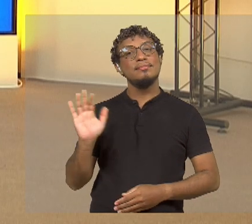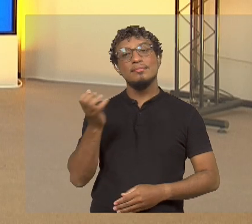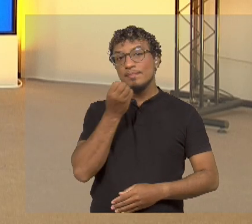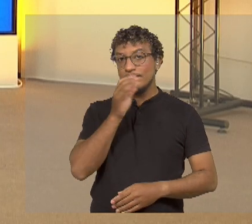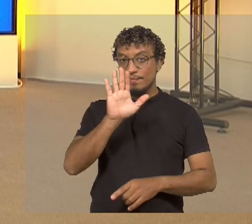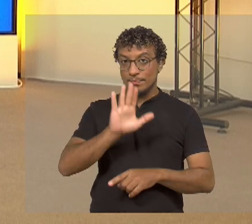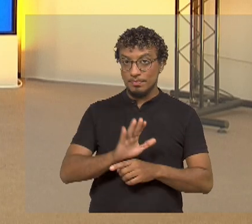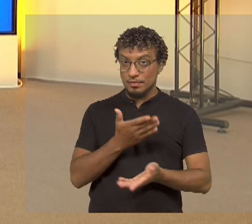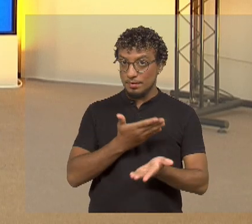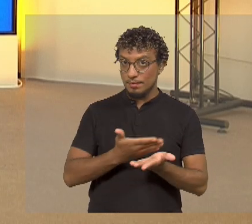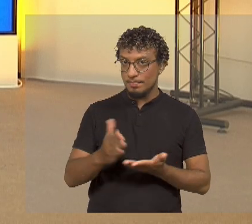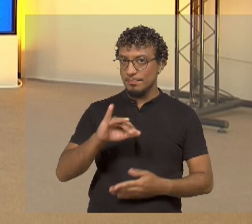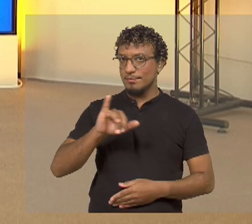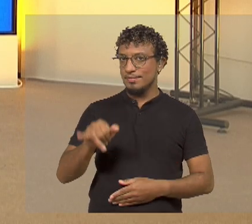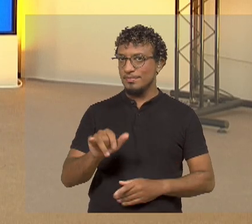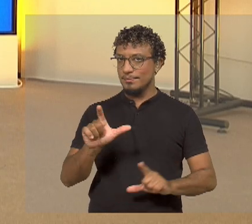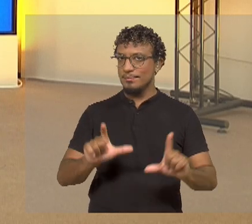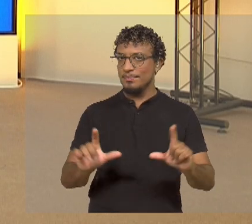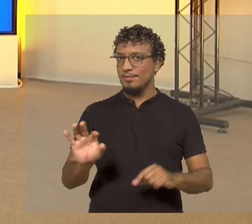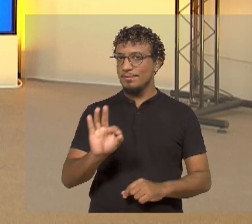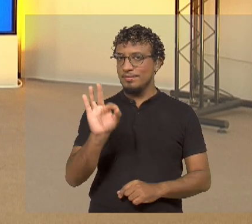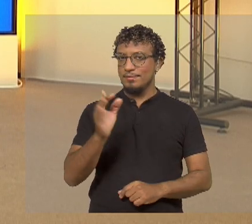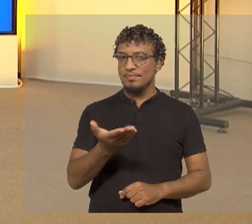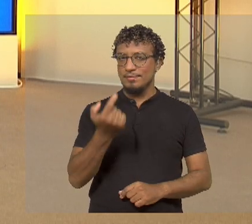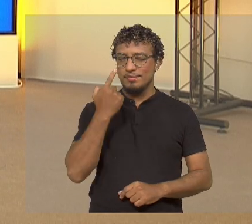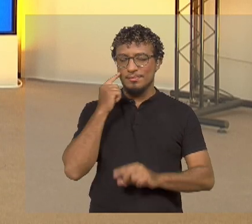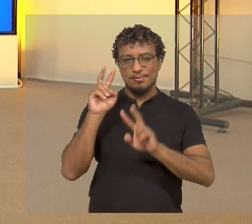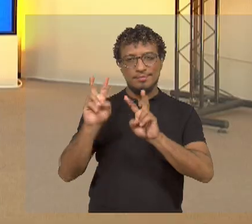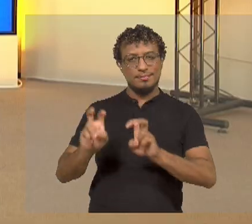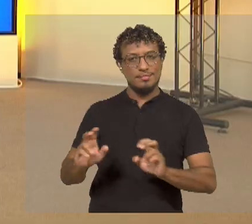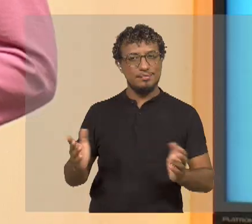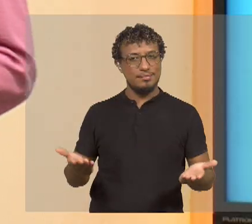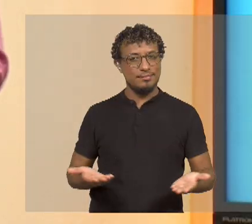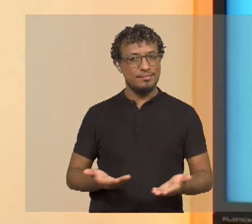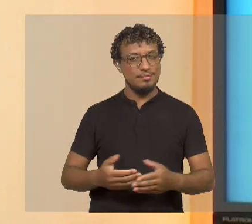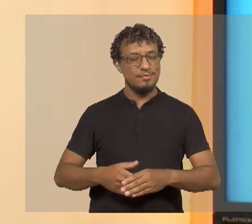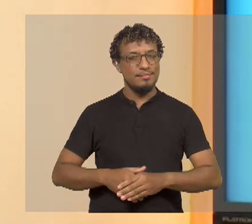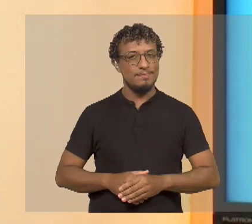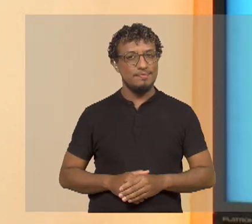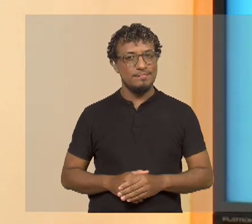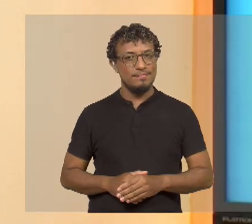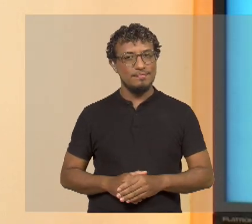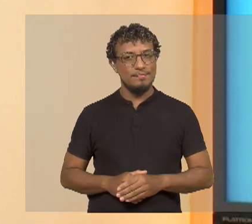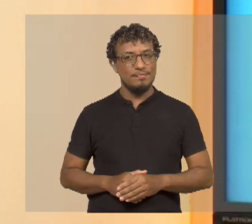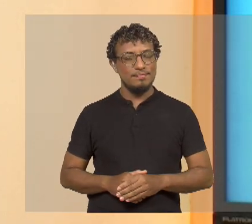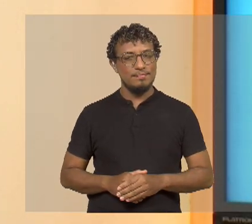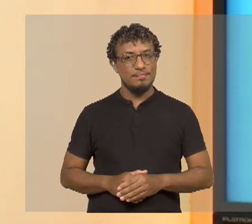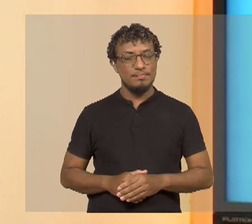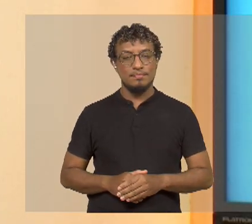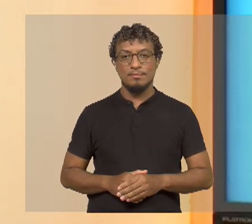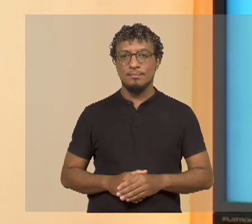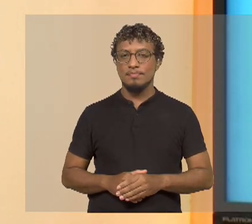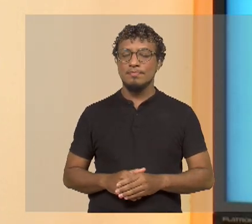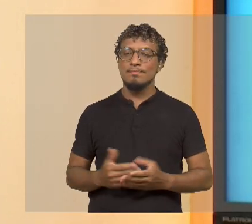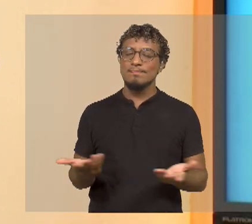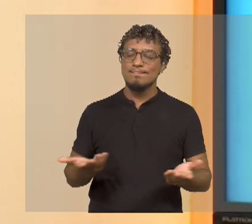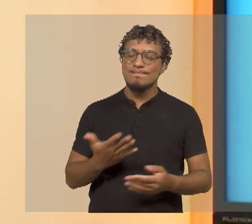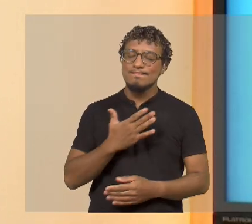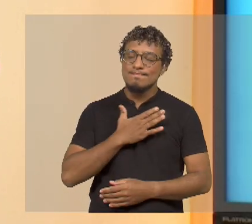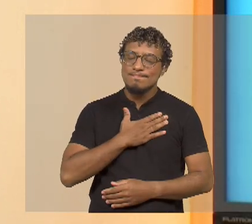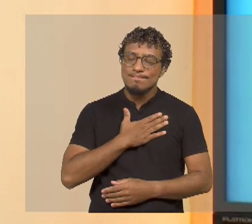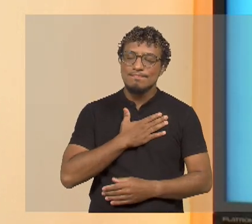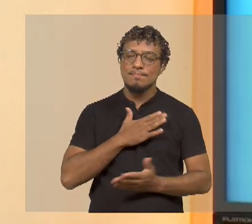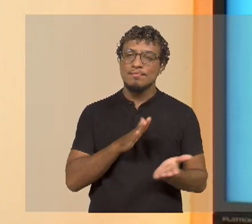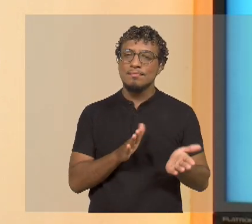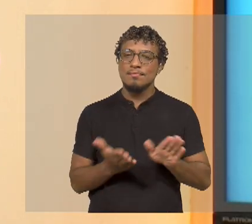Olá, boa tarde. Começa agora o JTV UFMA. Vamos aos destaques de hoje. Luto na ciência. Morre